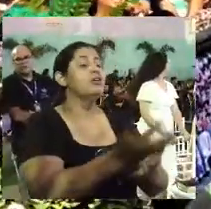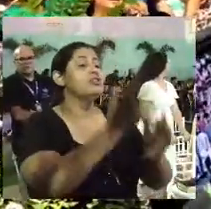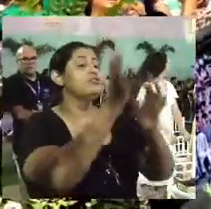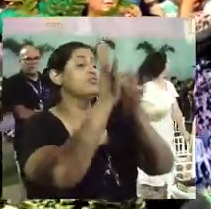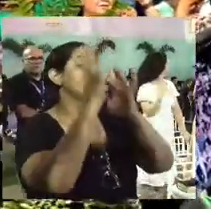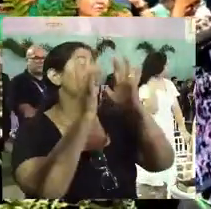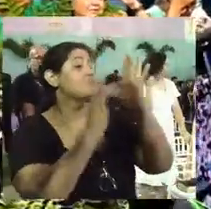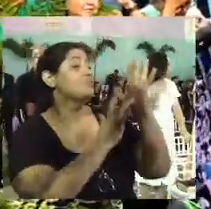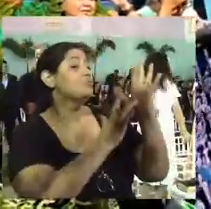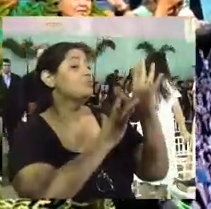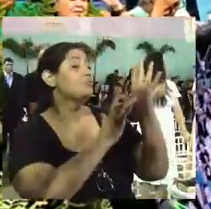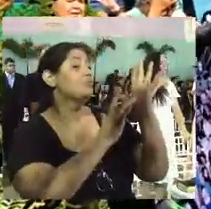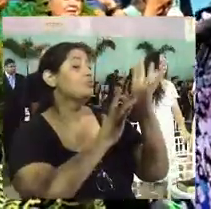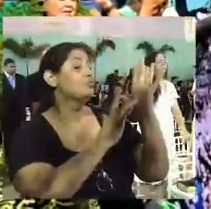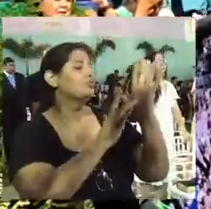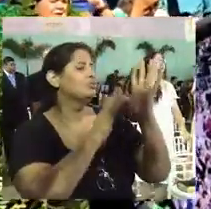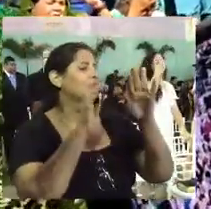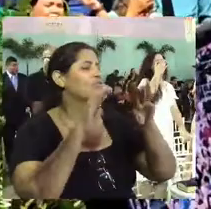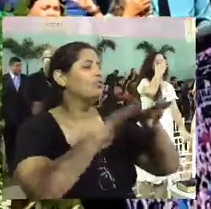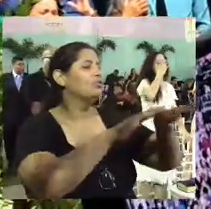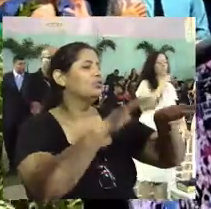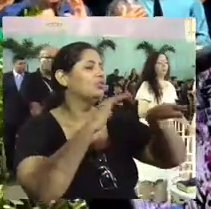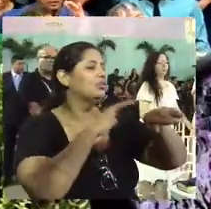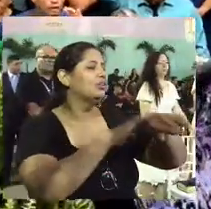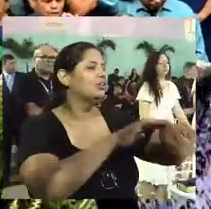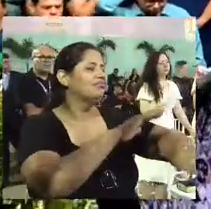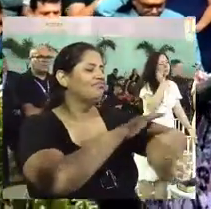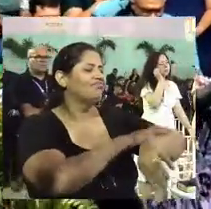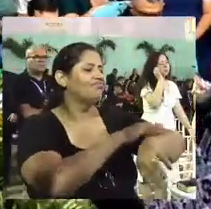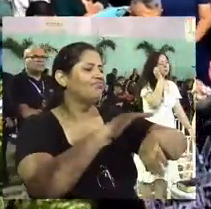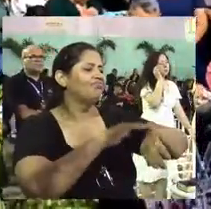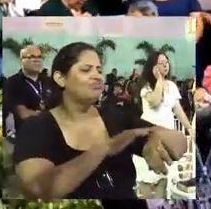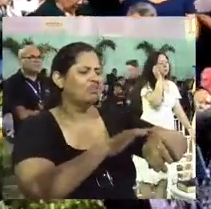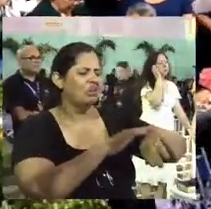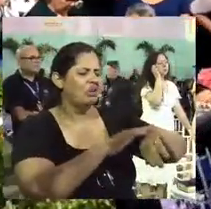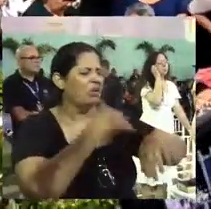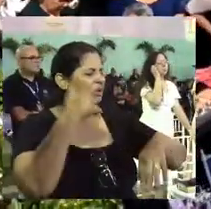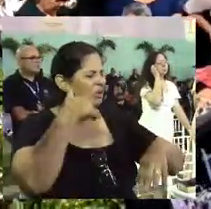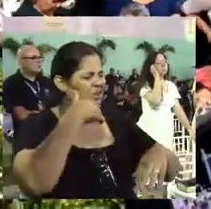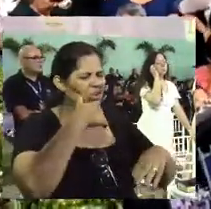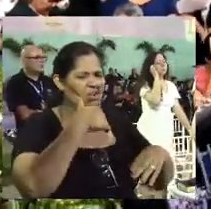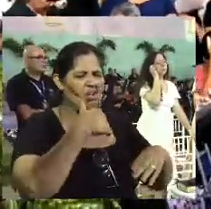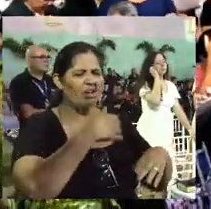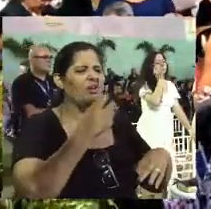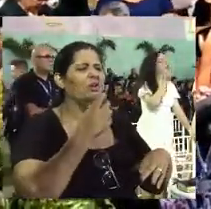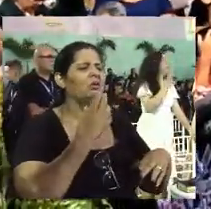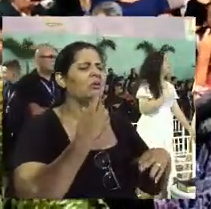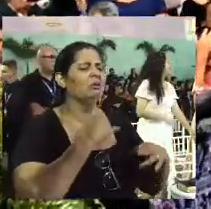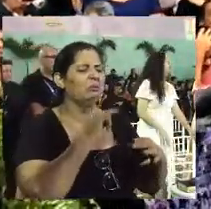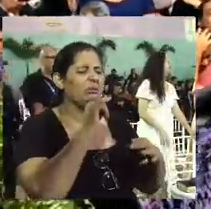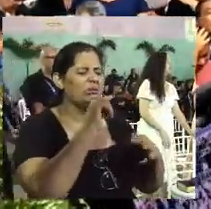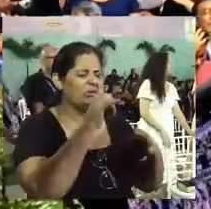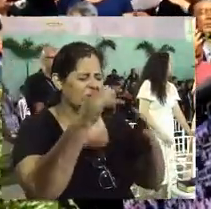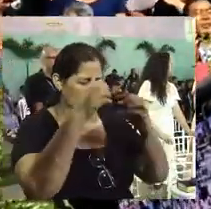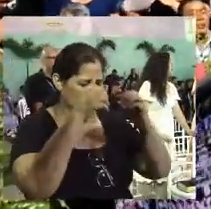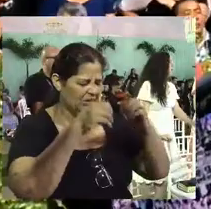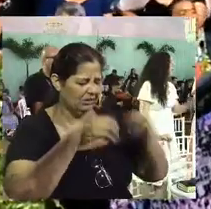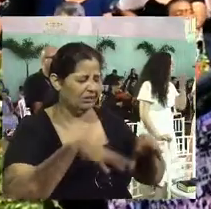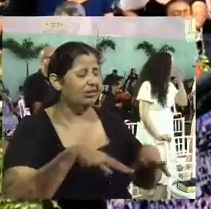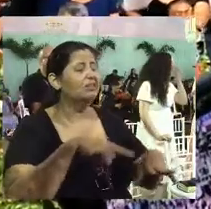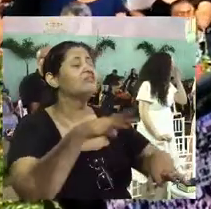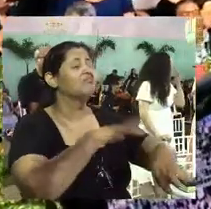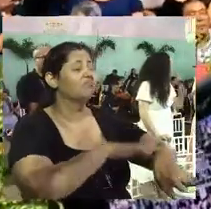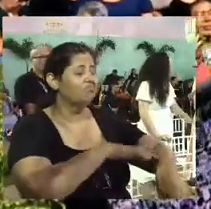Jesus eu vou te tocar quando aquela mulher do fluxo de sangue Marco 5 eu te